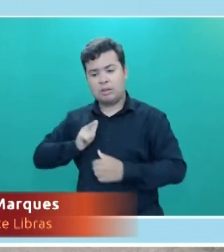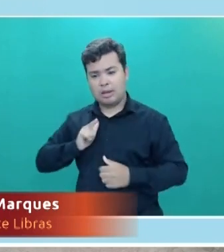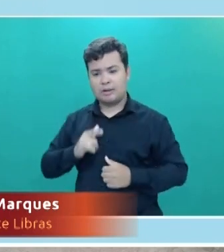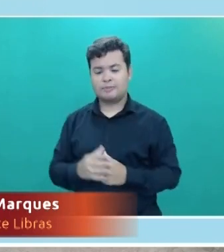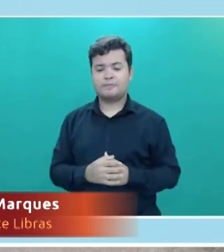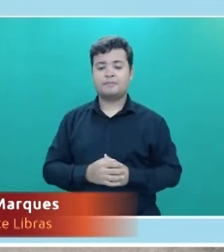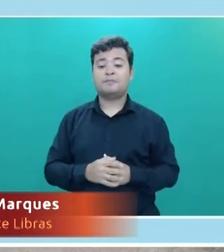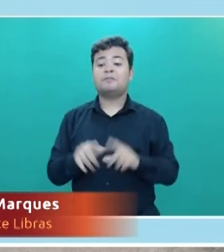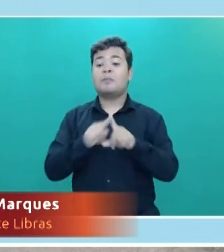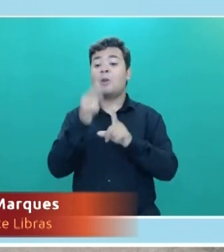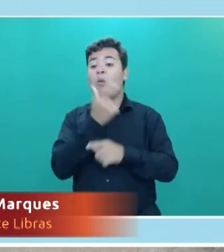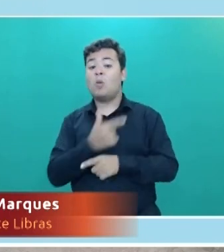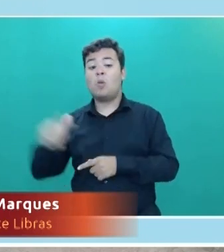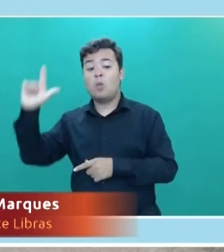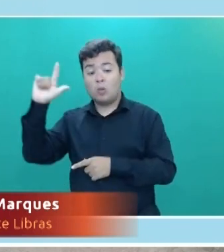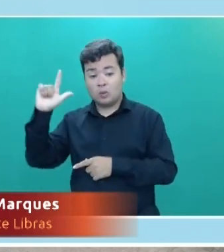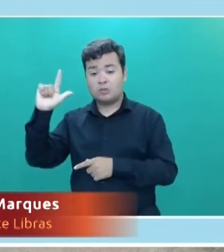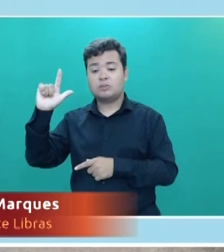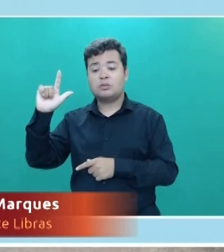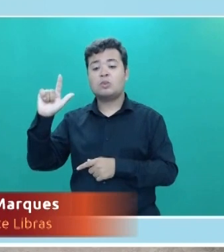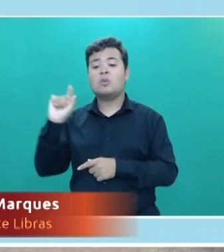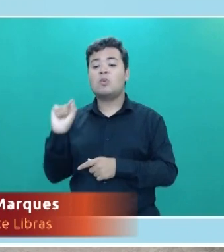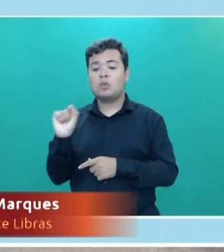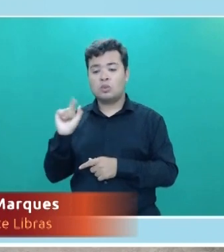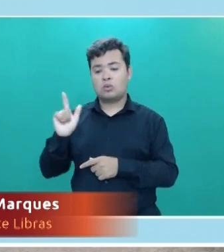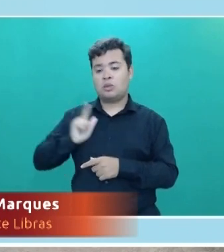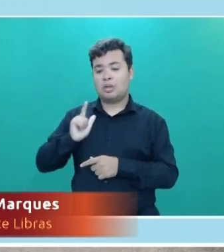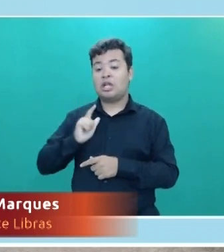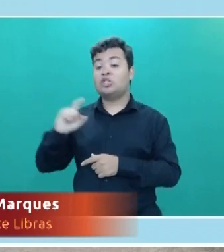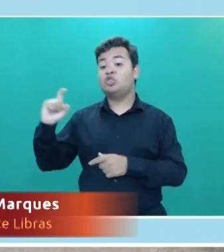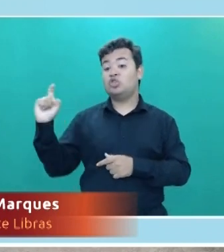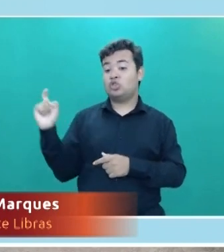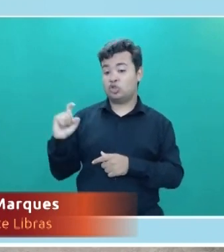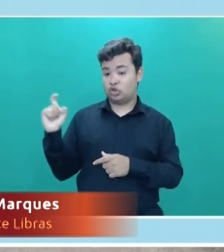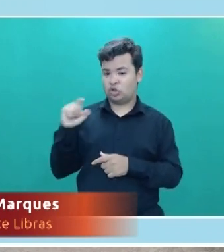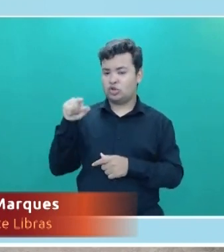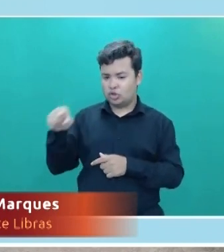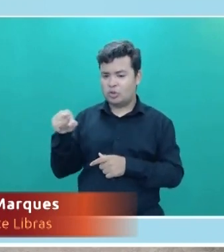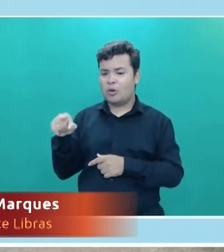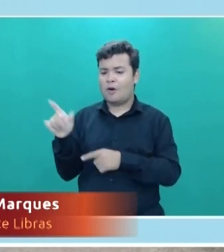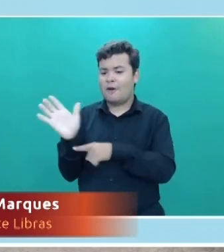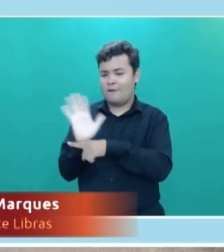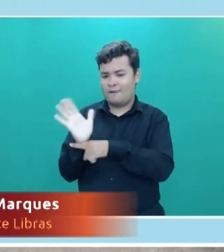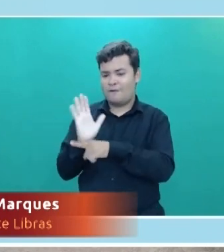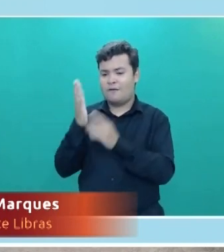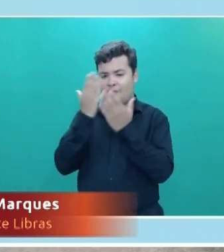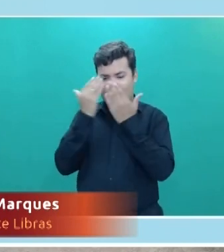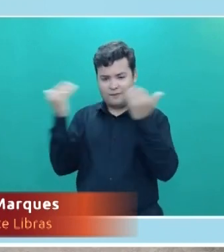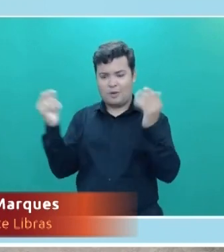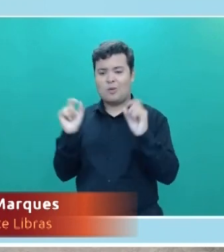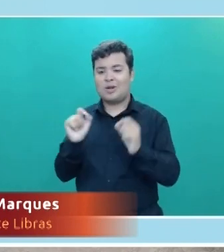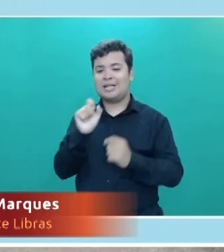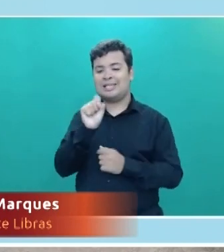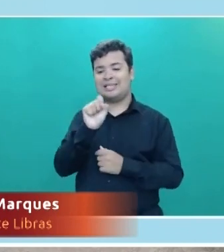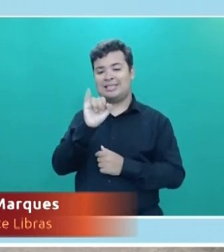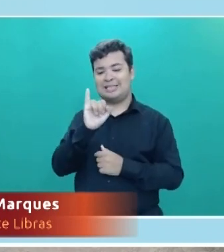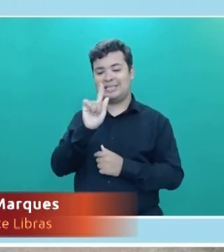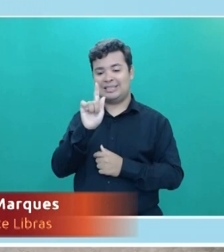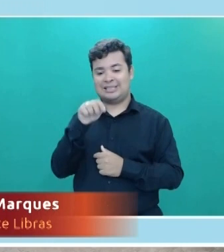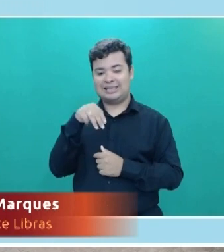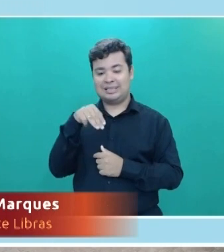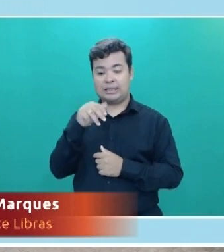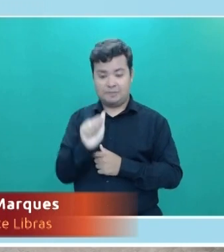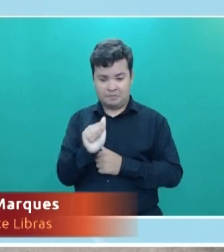não sabe. Tem uma trend no TikTok, principalmente, chamada Sigma, né? A Sigma Male.